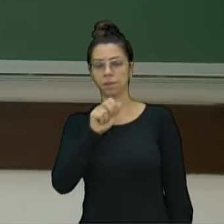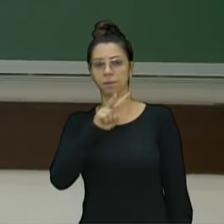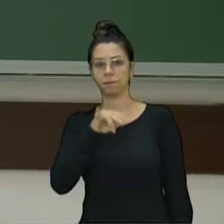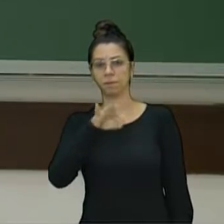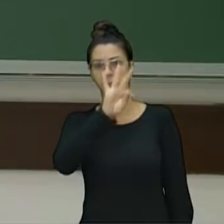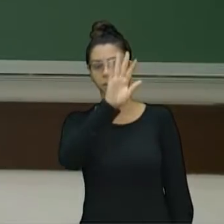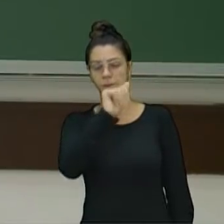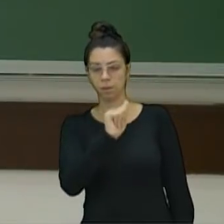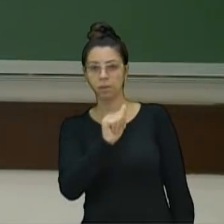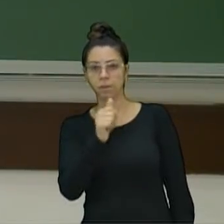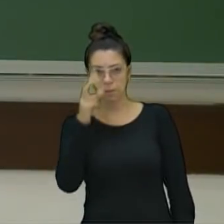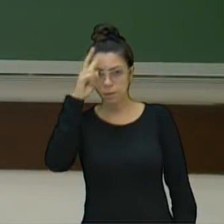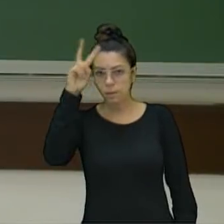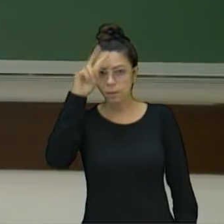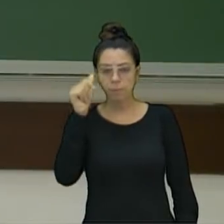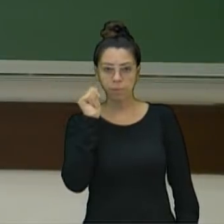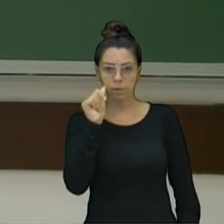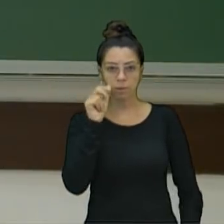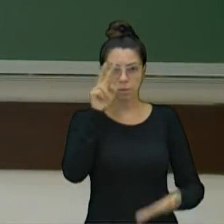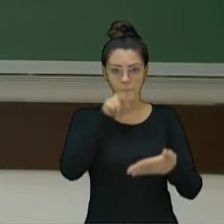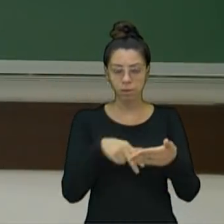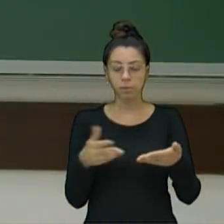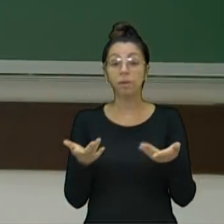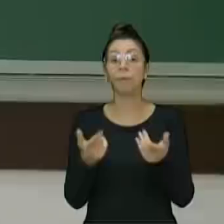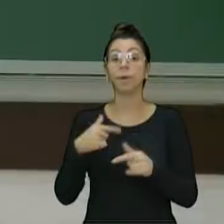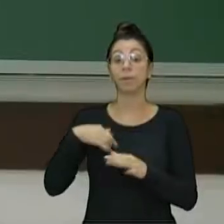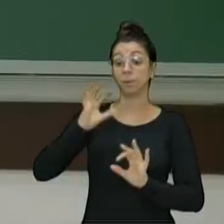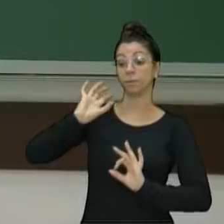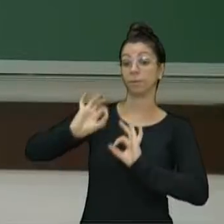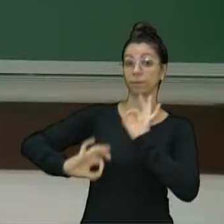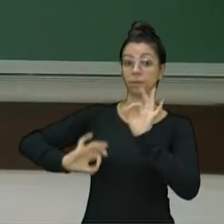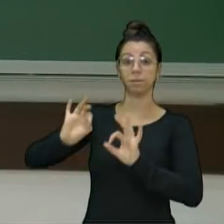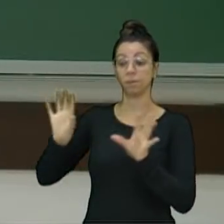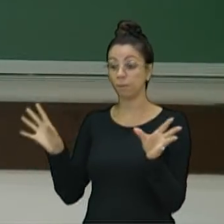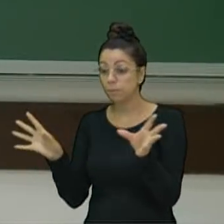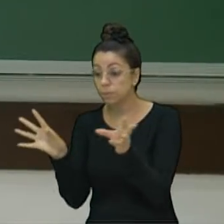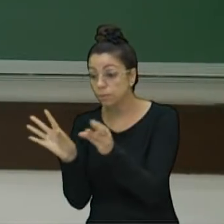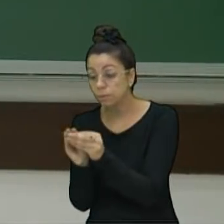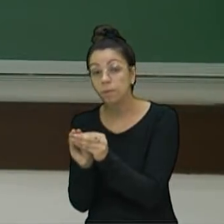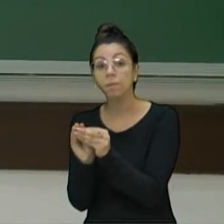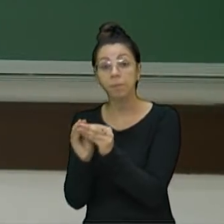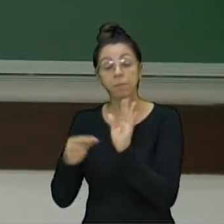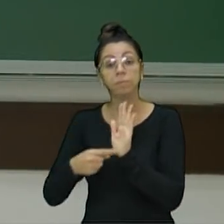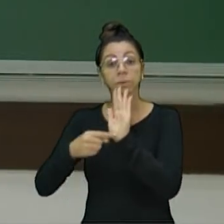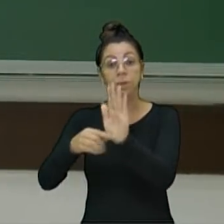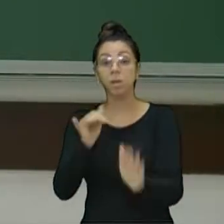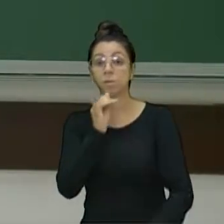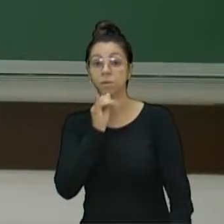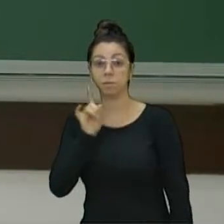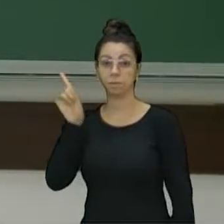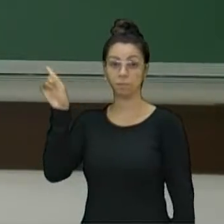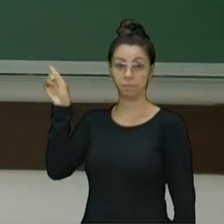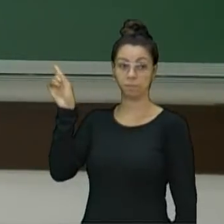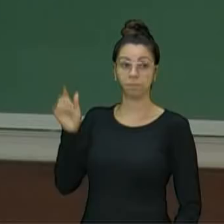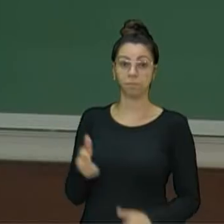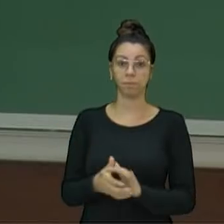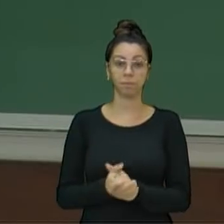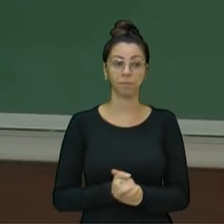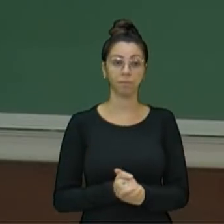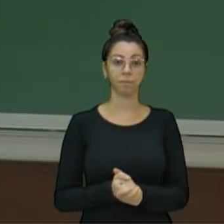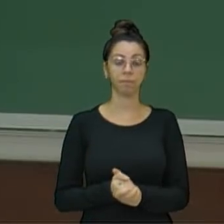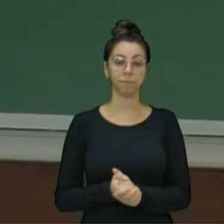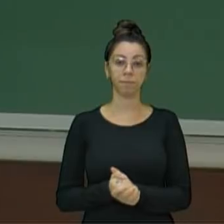ela não podia fazer quando era criança? Eu montei um resumo desse texto e trouxe como exemplo para vocês. Então, aqui eu